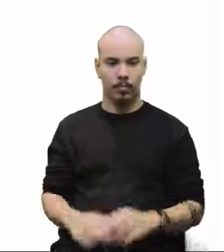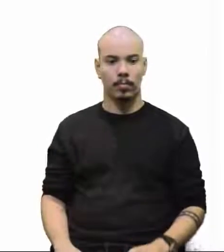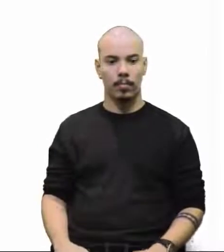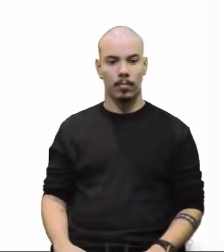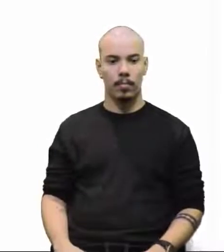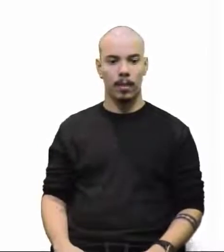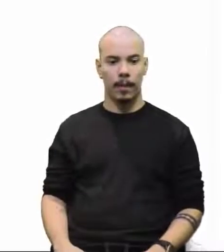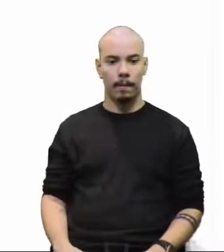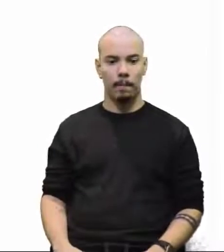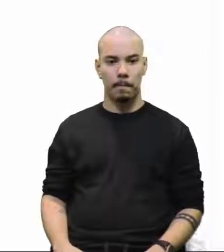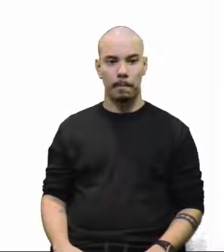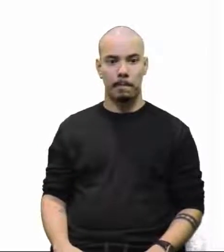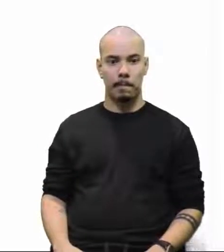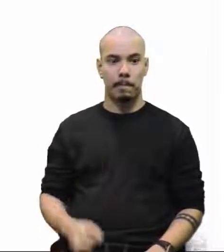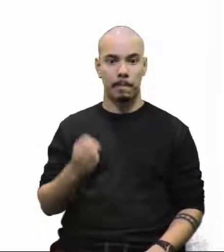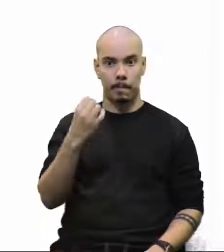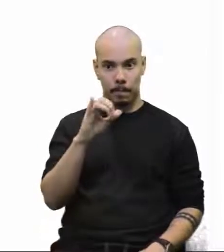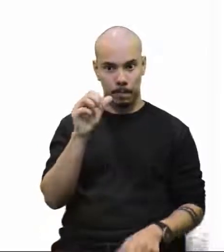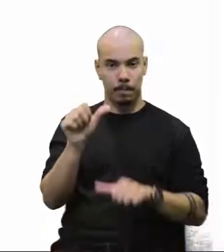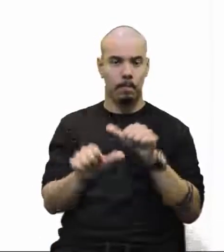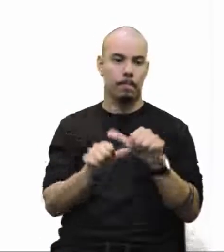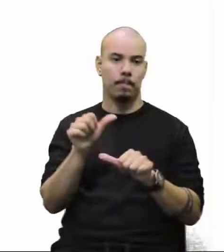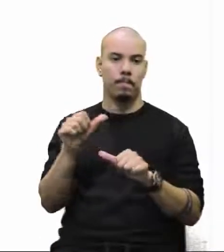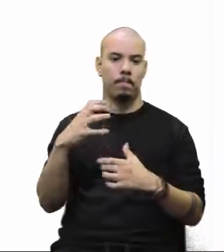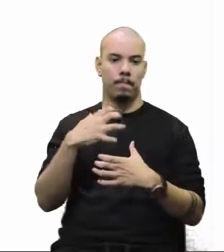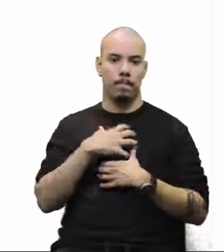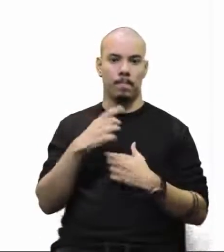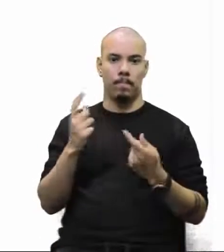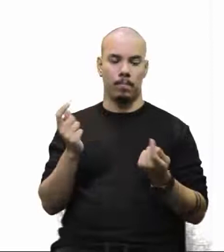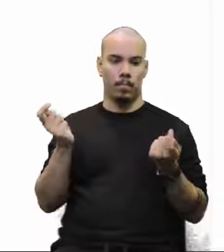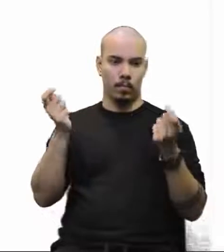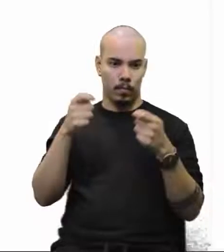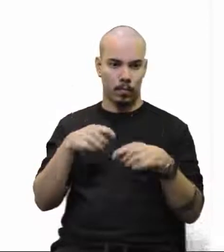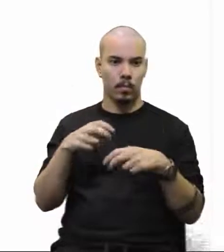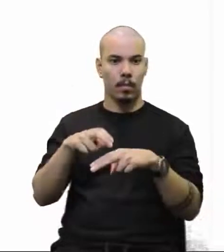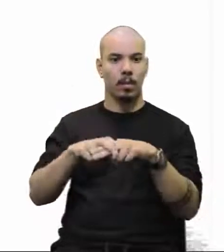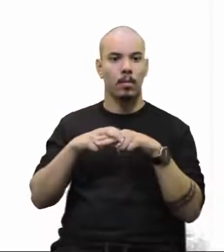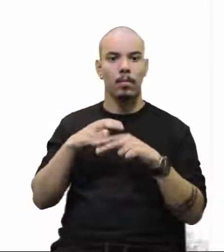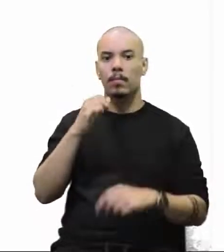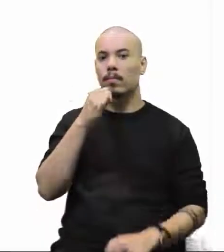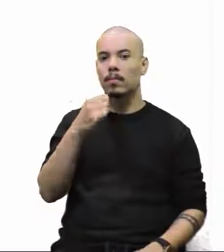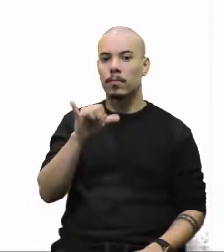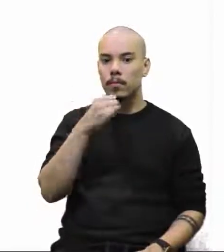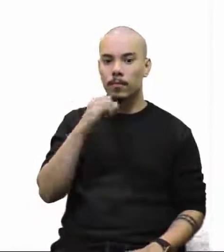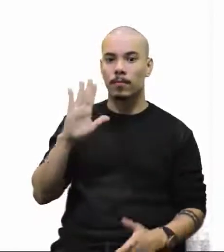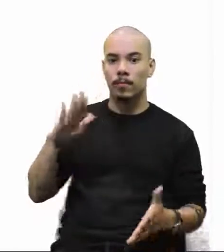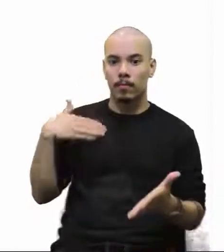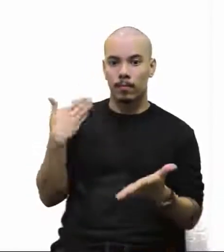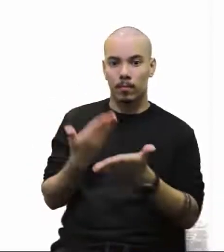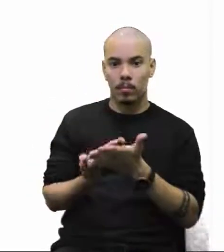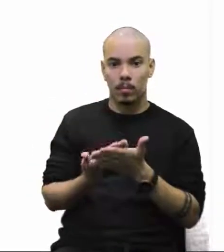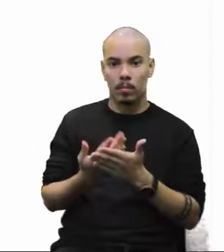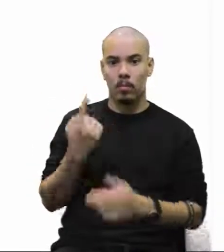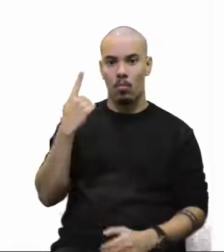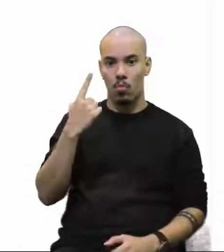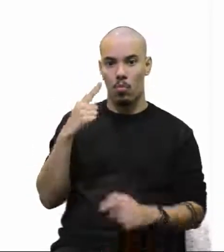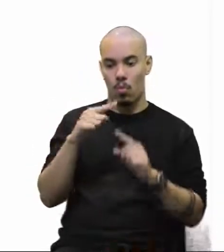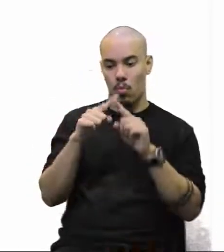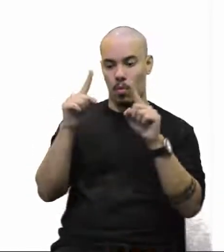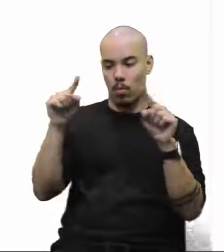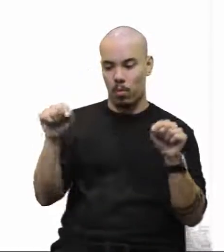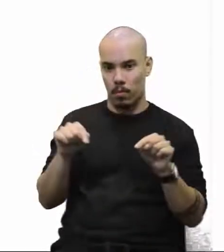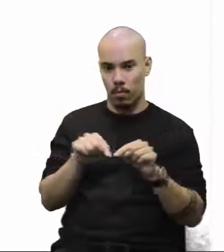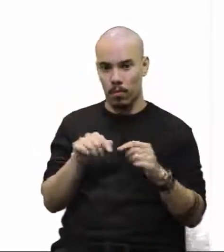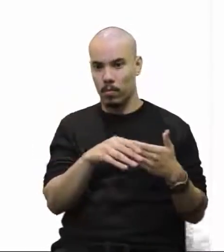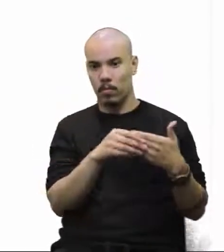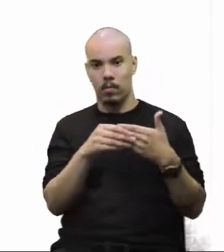Você vê que só mudar o ponto já muda o sentido, né? Nos motores elétricos atuais, um quadro móvel em